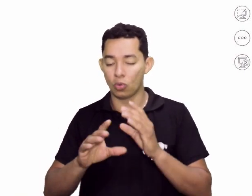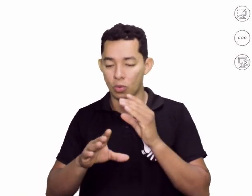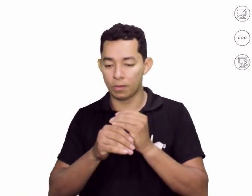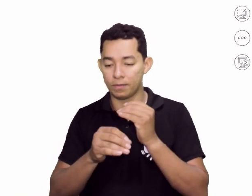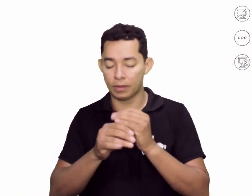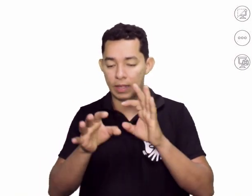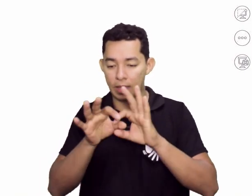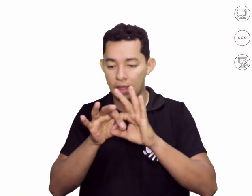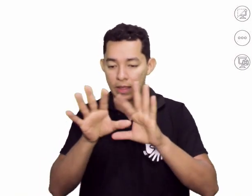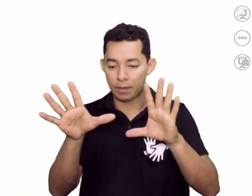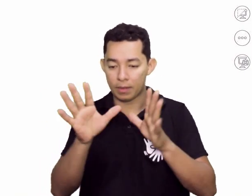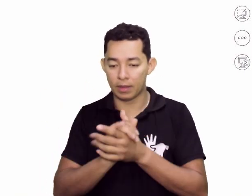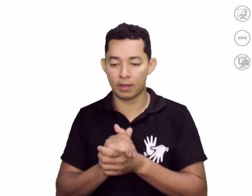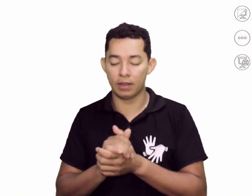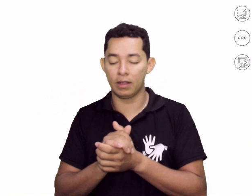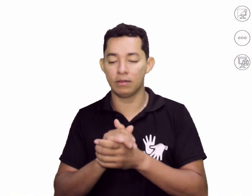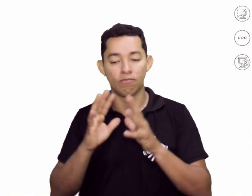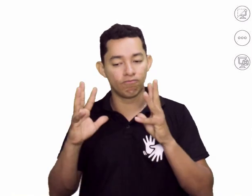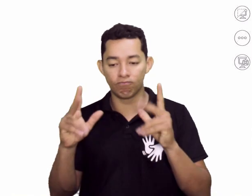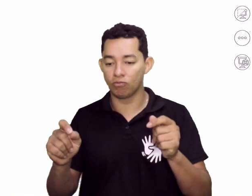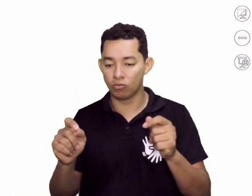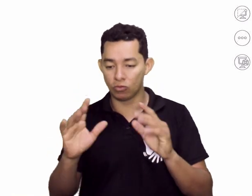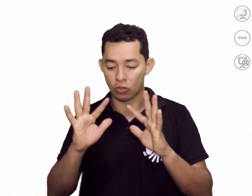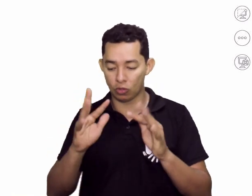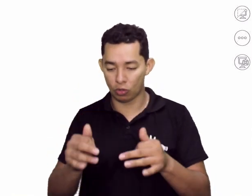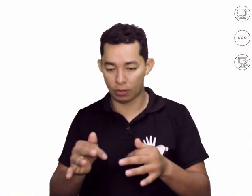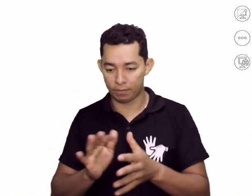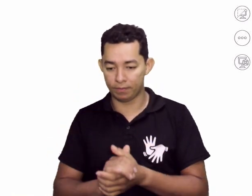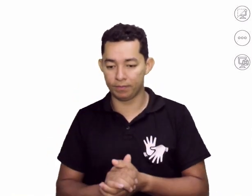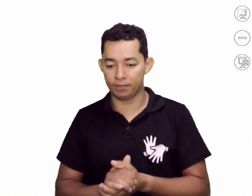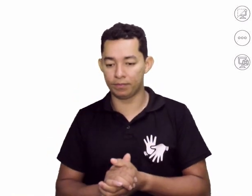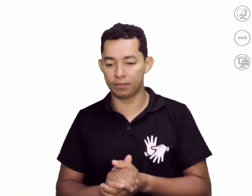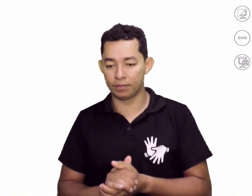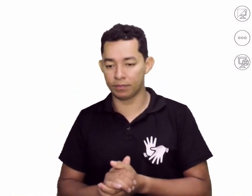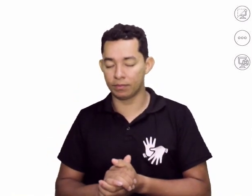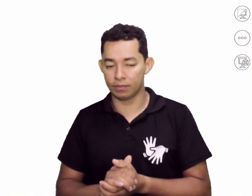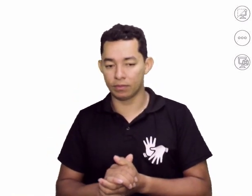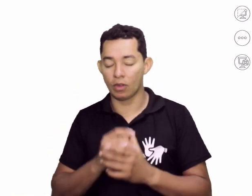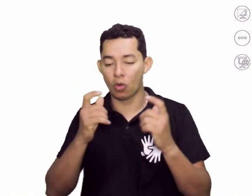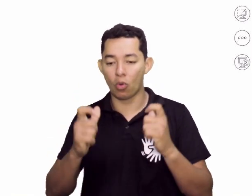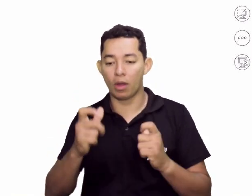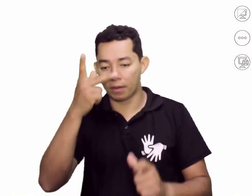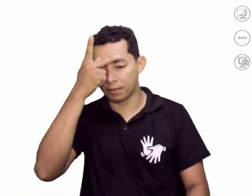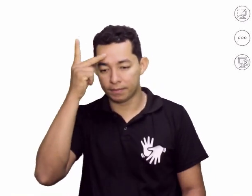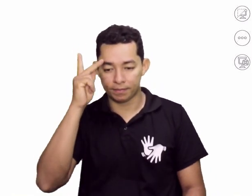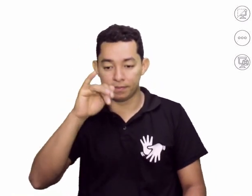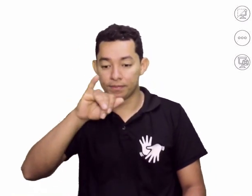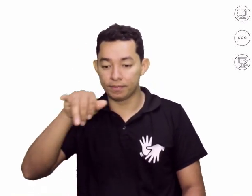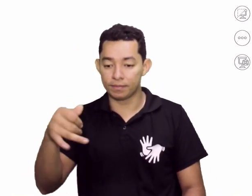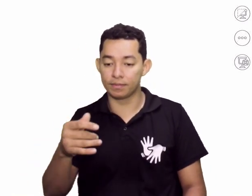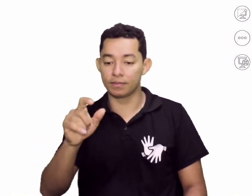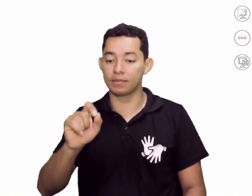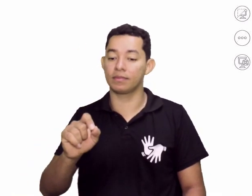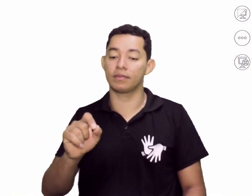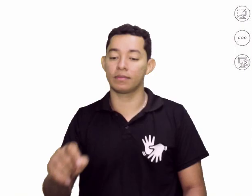uma liberdade total, onde as pessoas aproveitam para